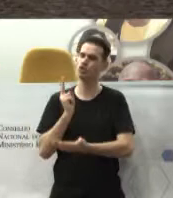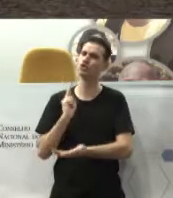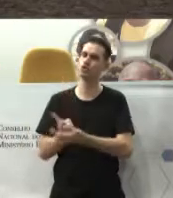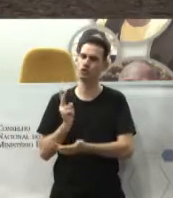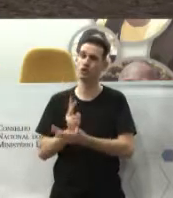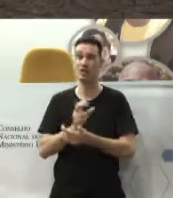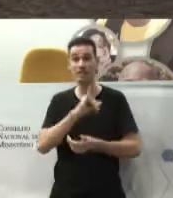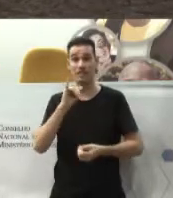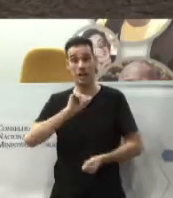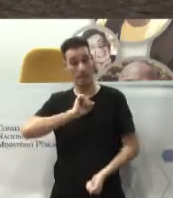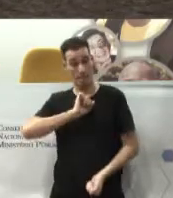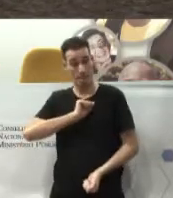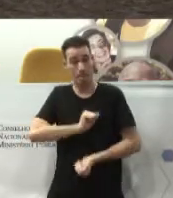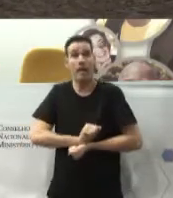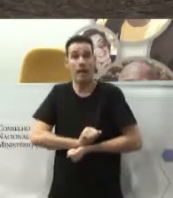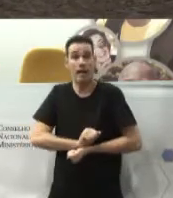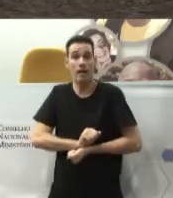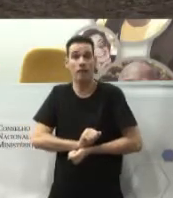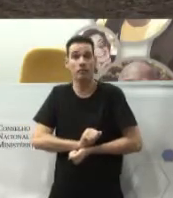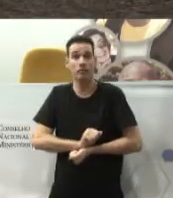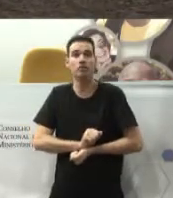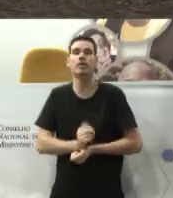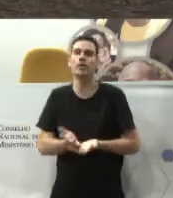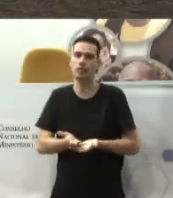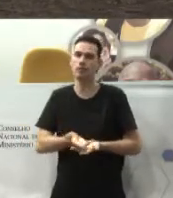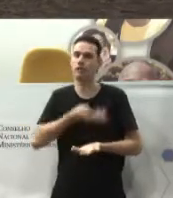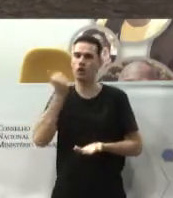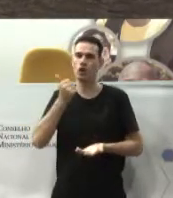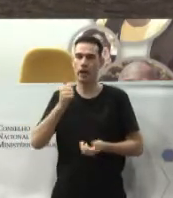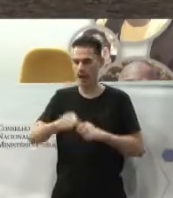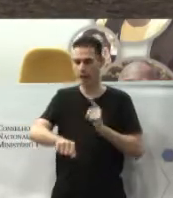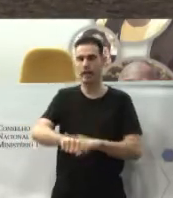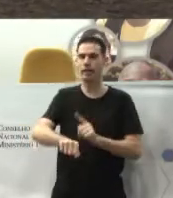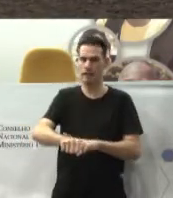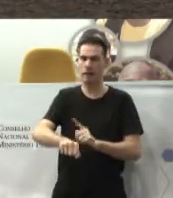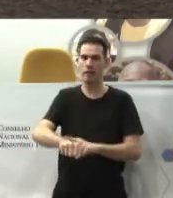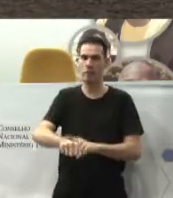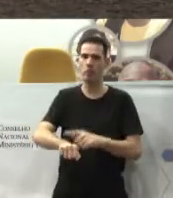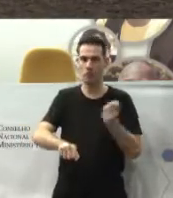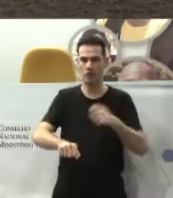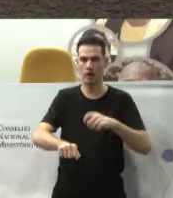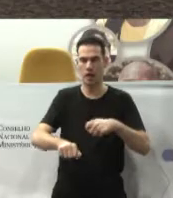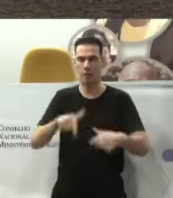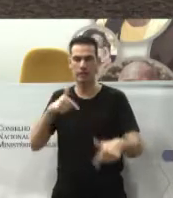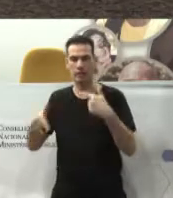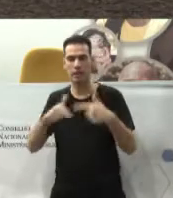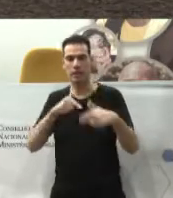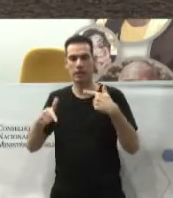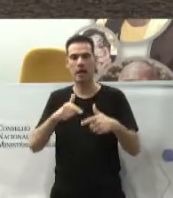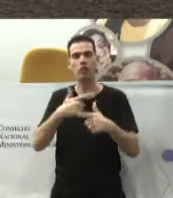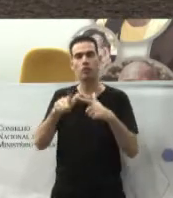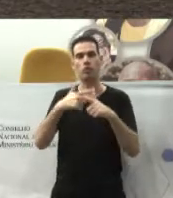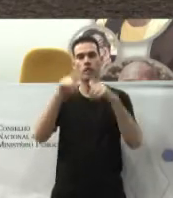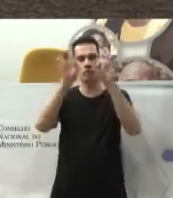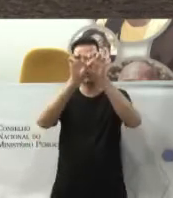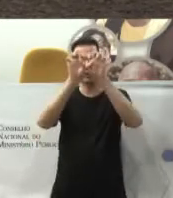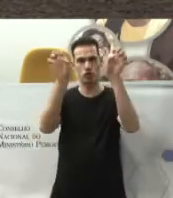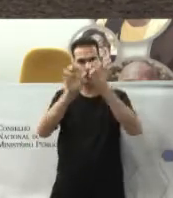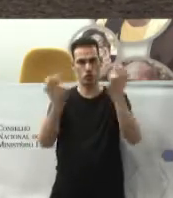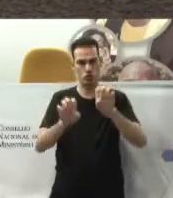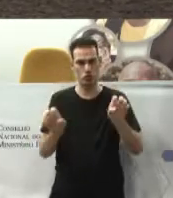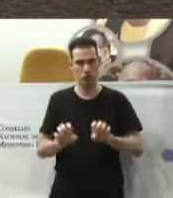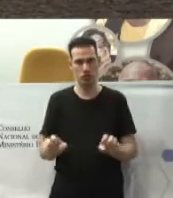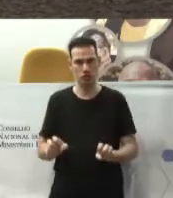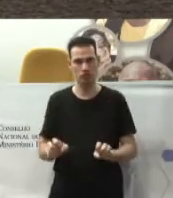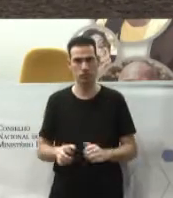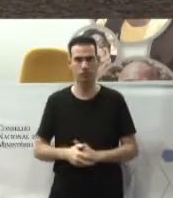de fazer isso e o tempo que você está gastando fazendo isso, você tentar trabalhar o problema estruturalmente. Mas é um custo, sim. Não